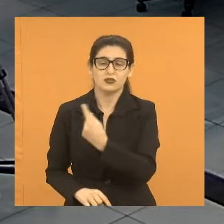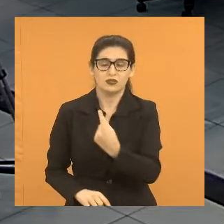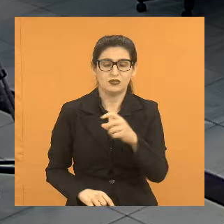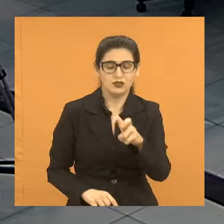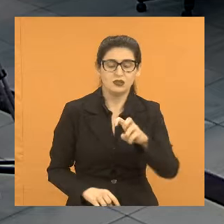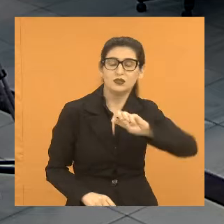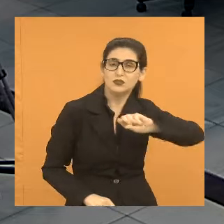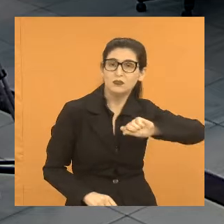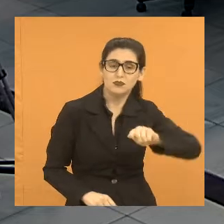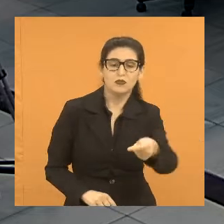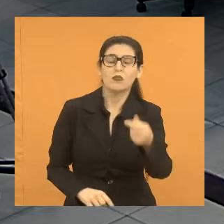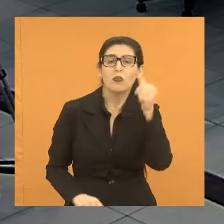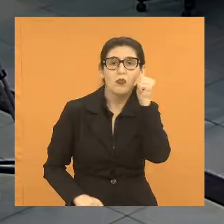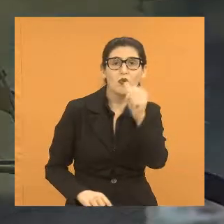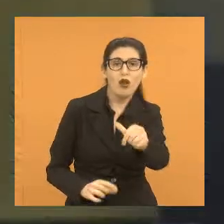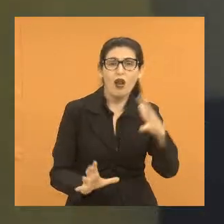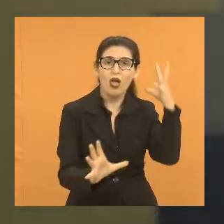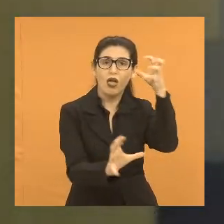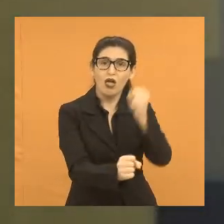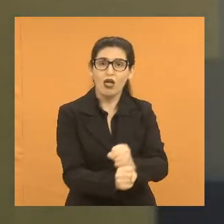115.203 mulheres, totalizando